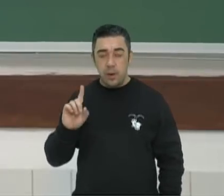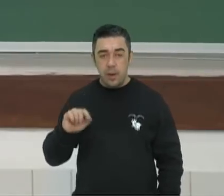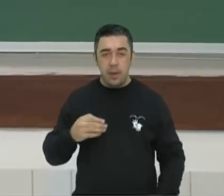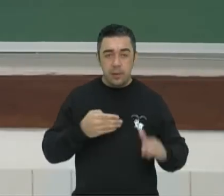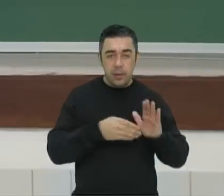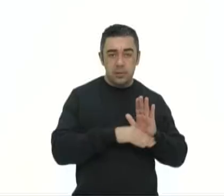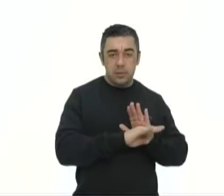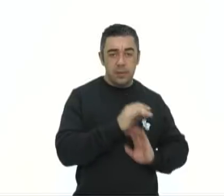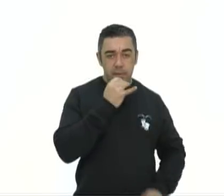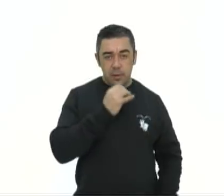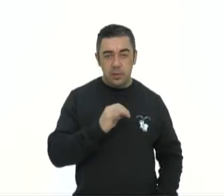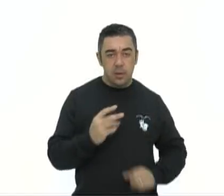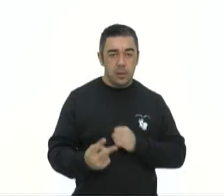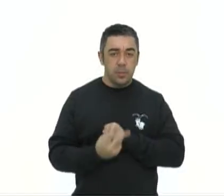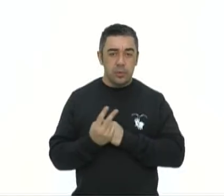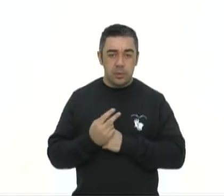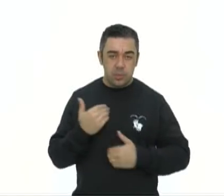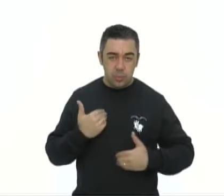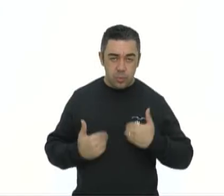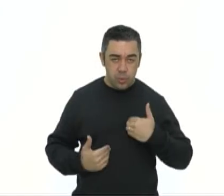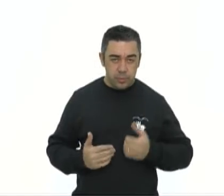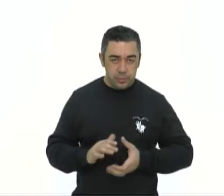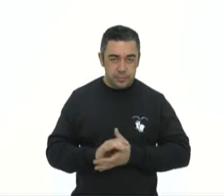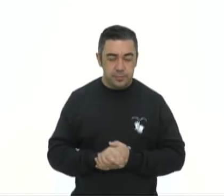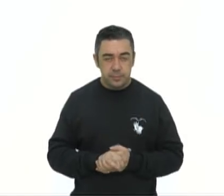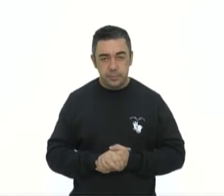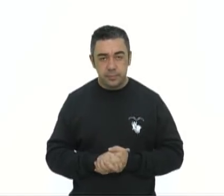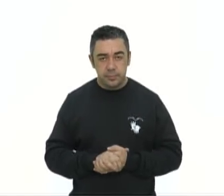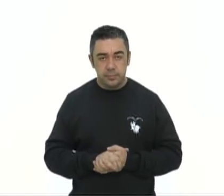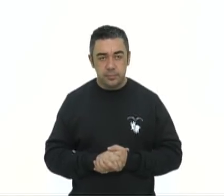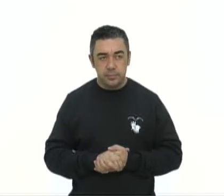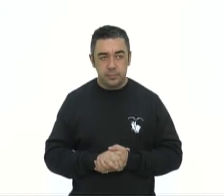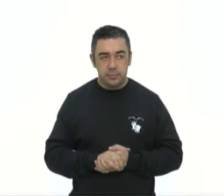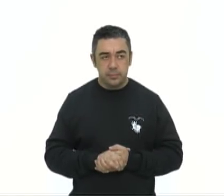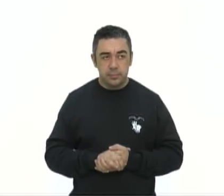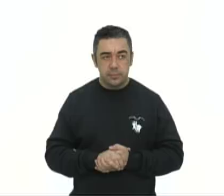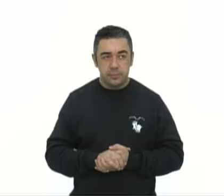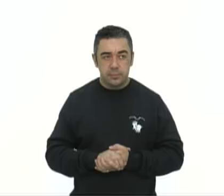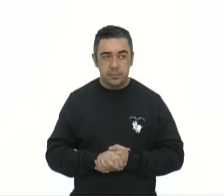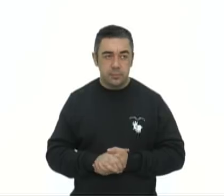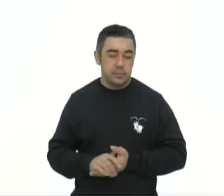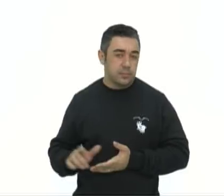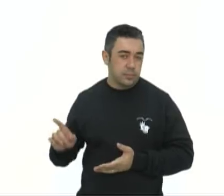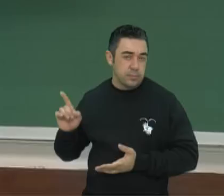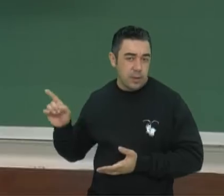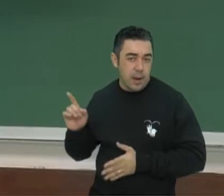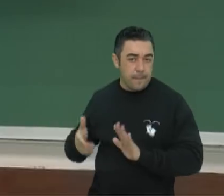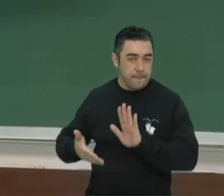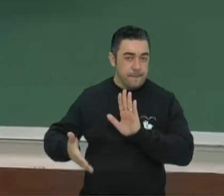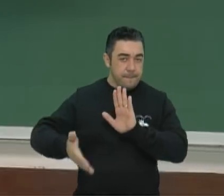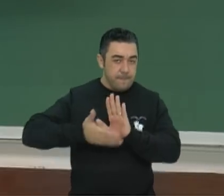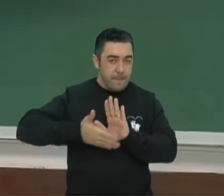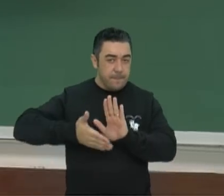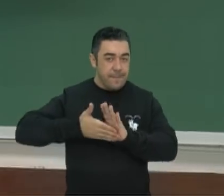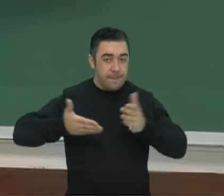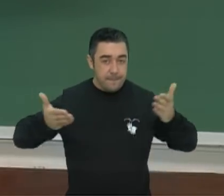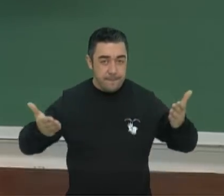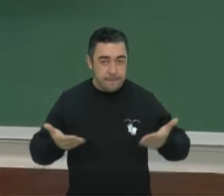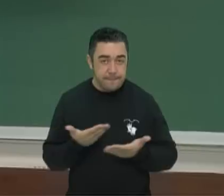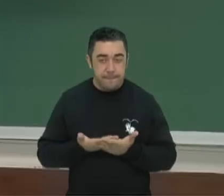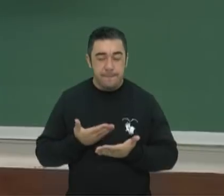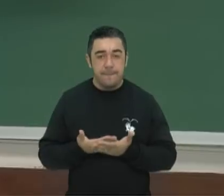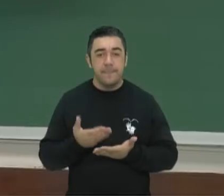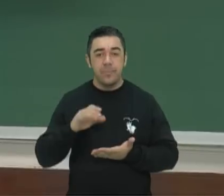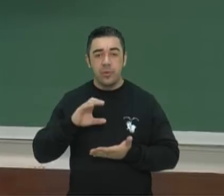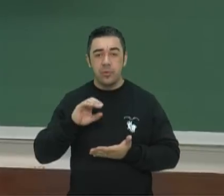e proteção mecânica. Vamos lá, gente, é o que se propõe a aula de hoje mesmo.